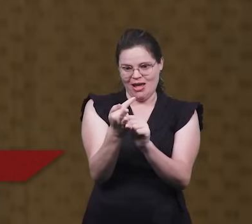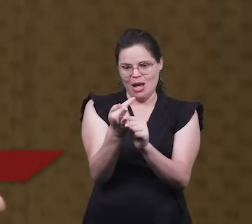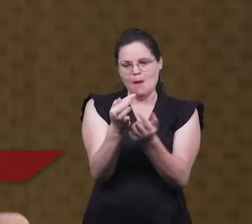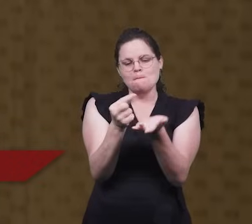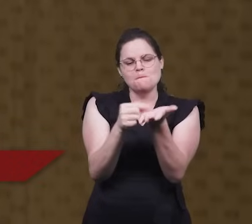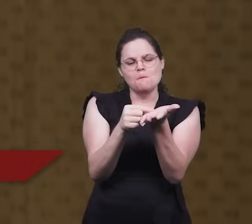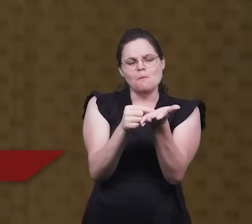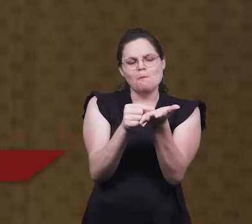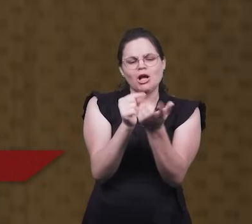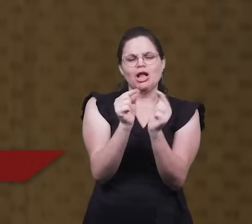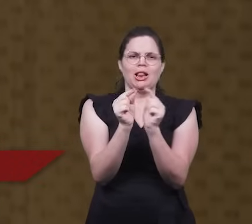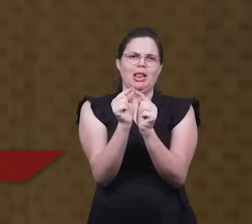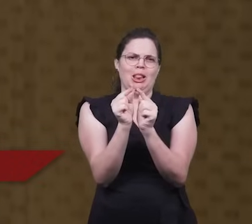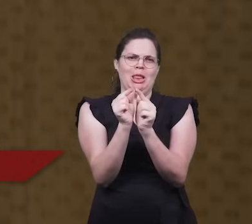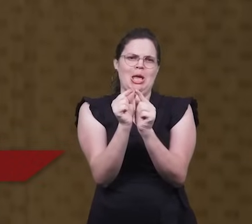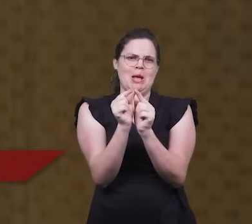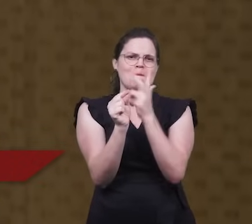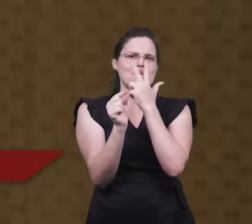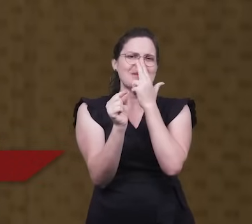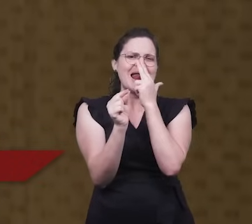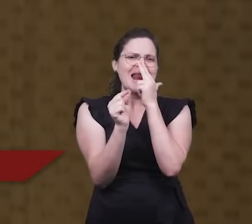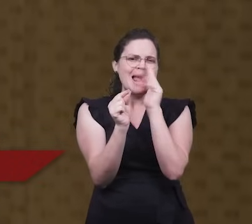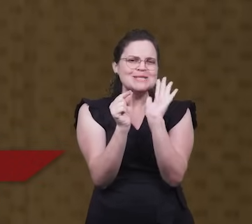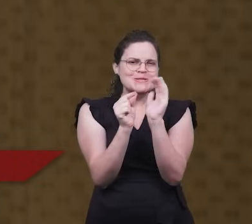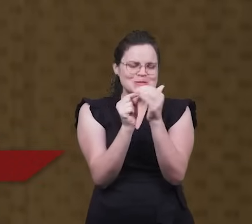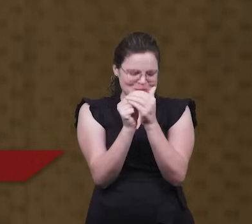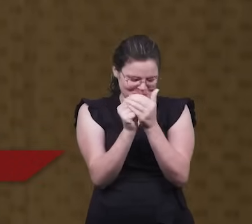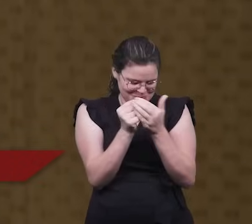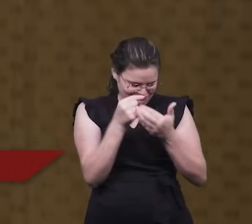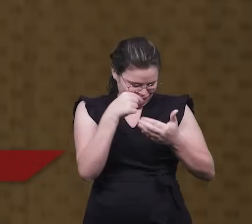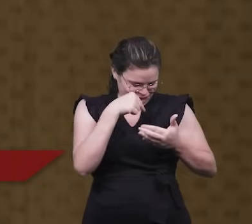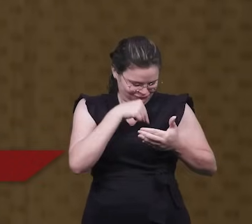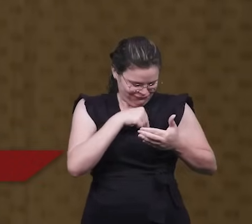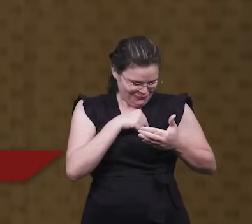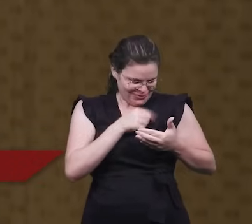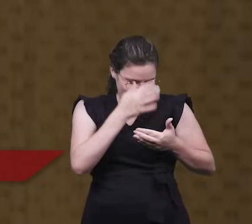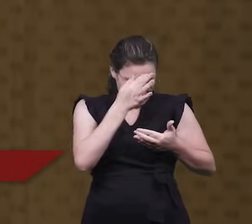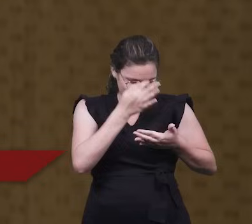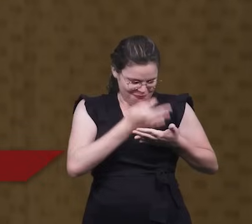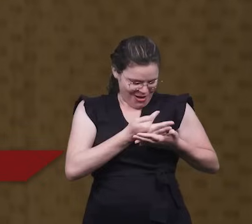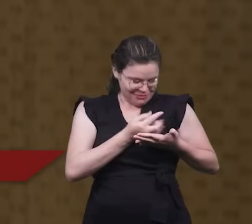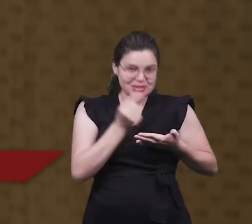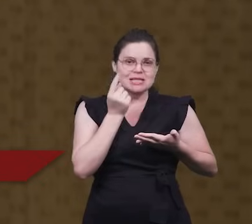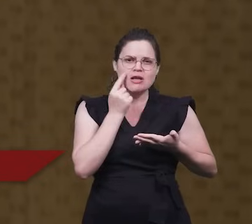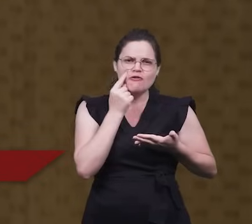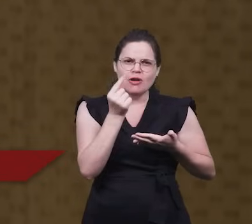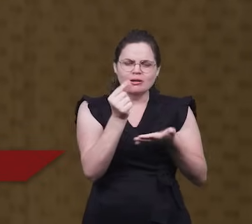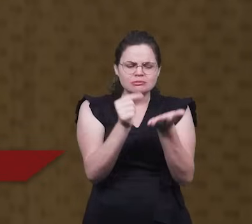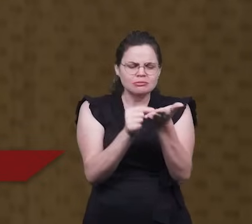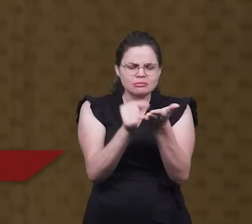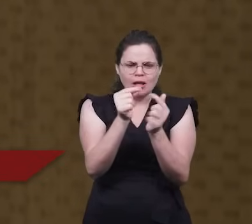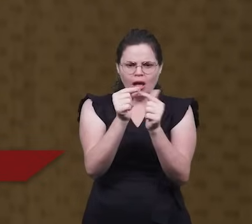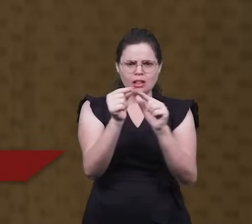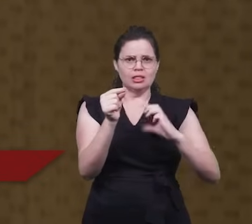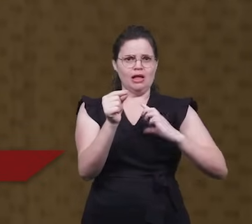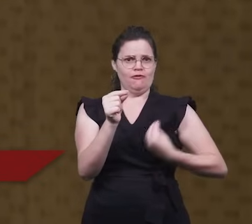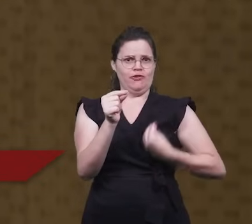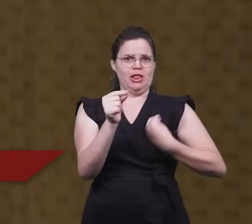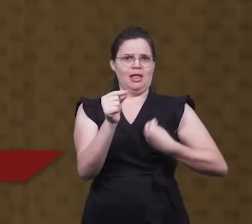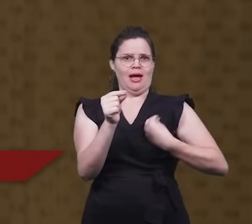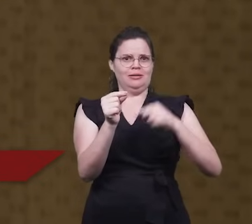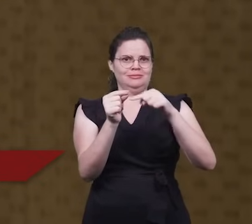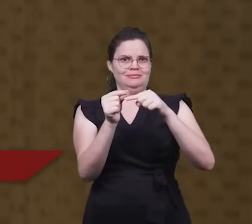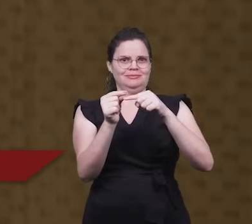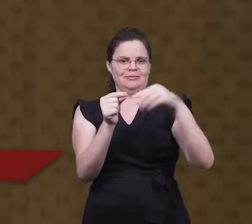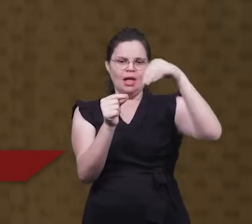que até então ela era interior, na forma de uma semente. Você pega uma semente, você vê que a semente ela tem uma vida latente, uma